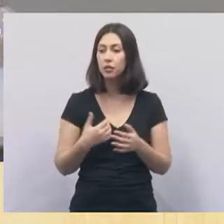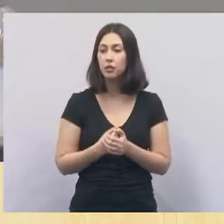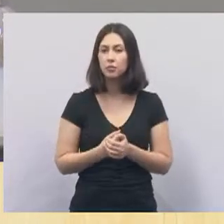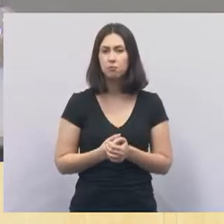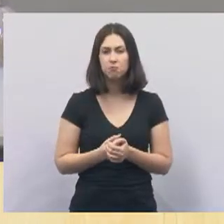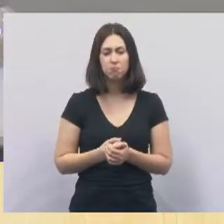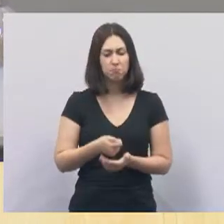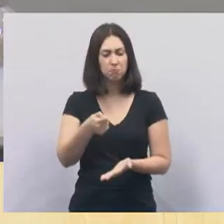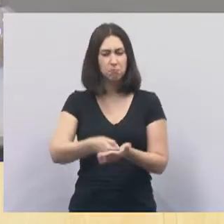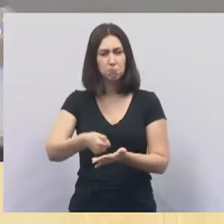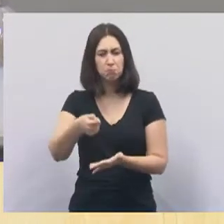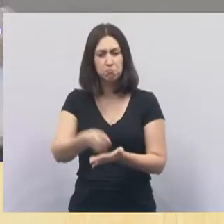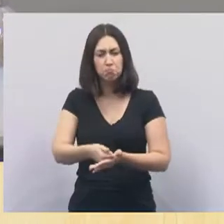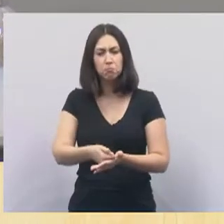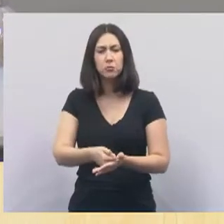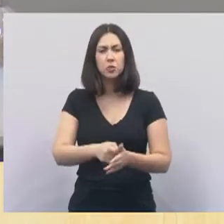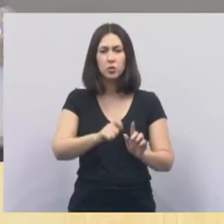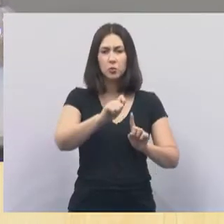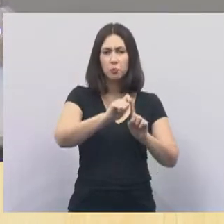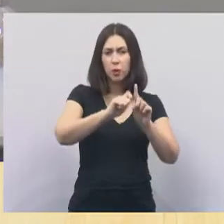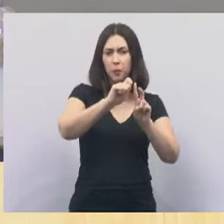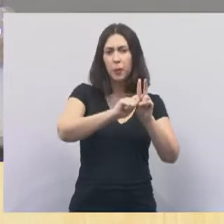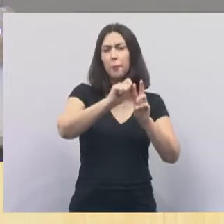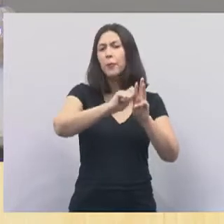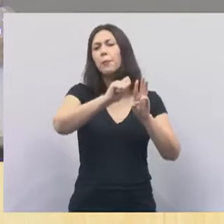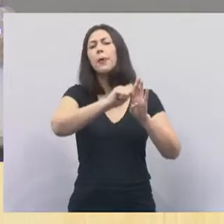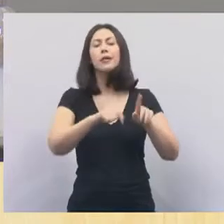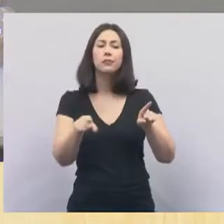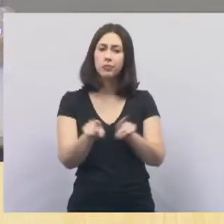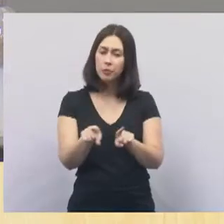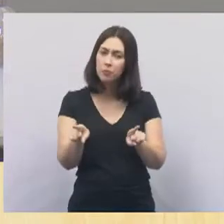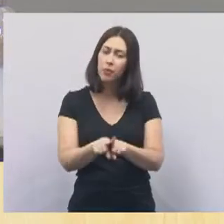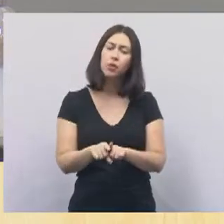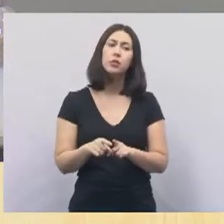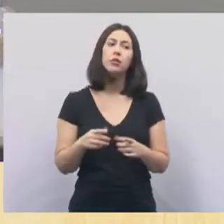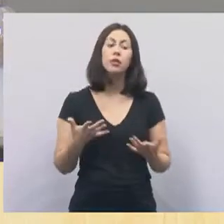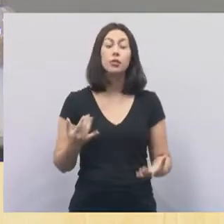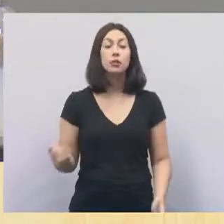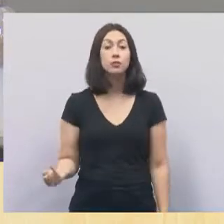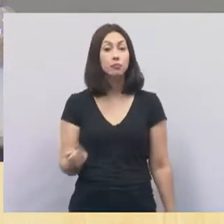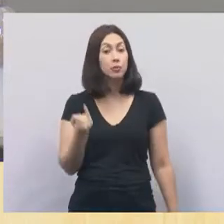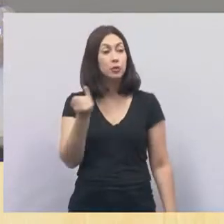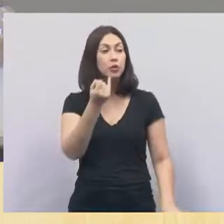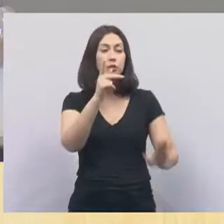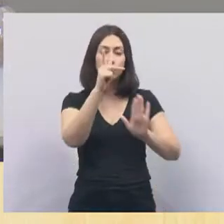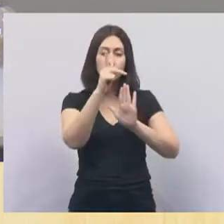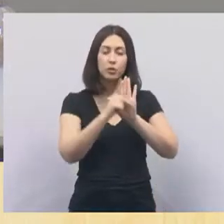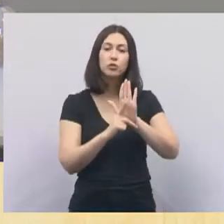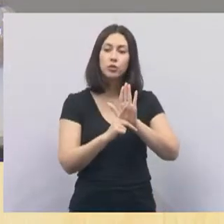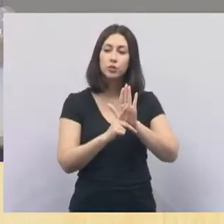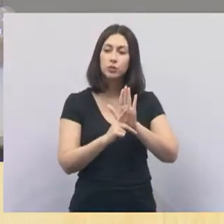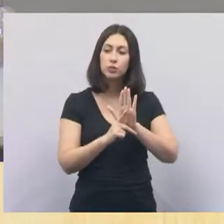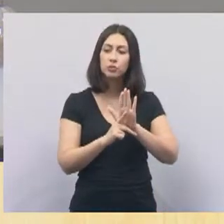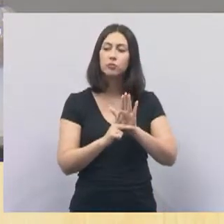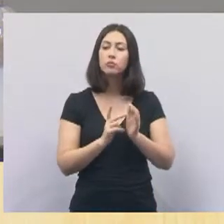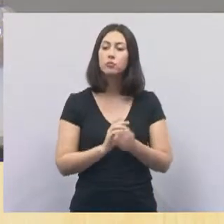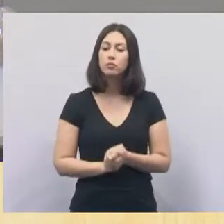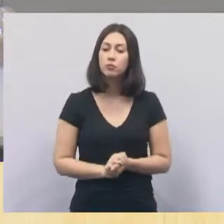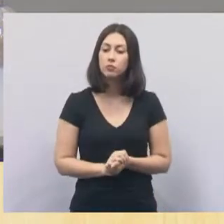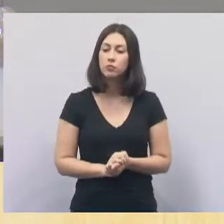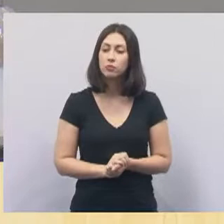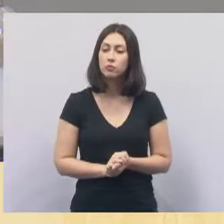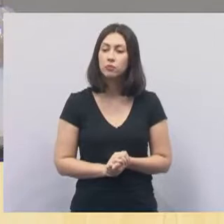concreta em outros meses também é muito importante o projeto da vereadora Maria Amélia